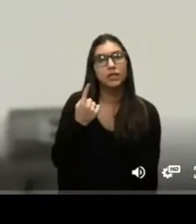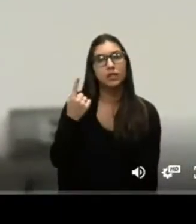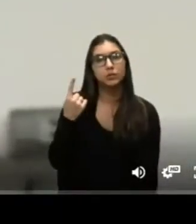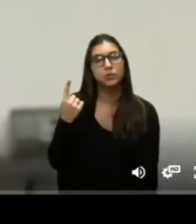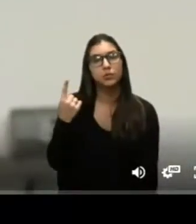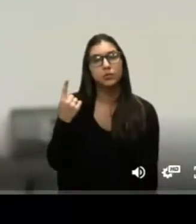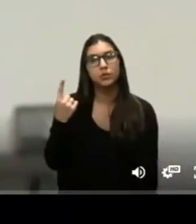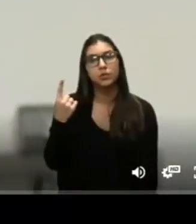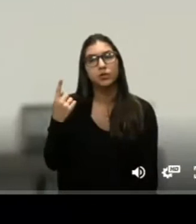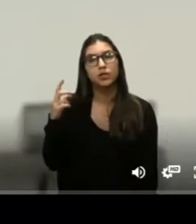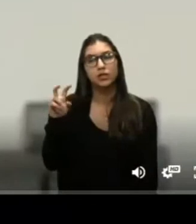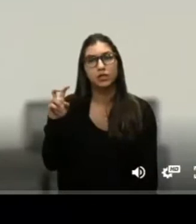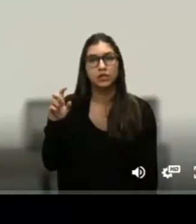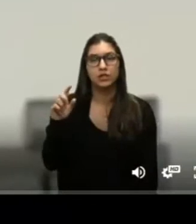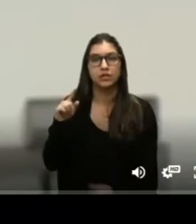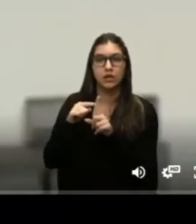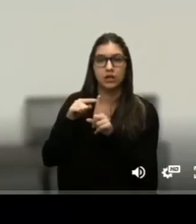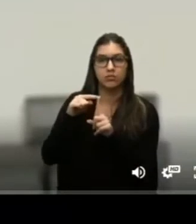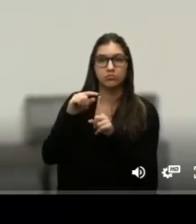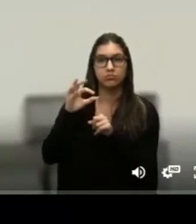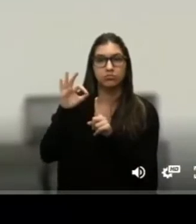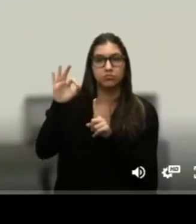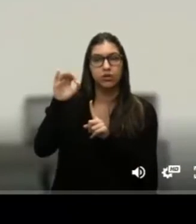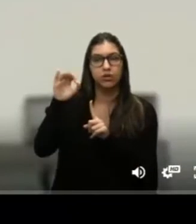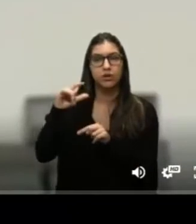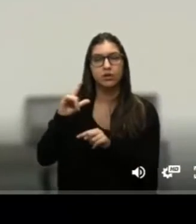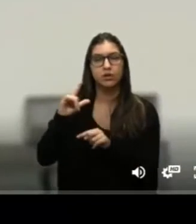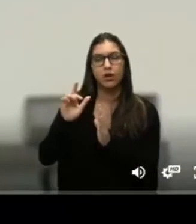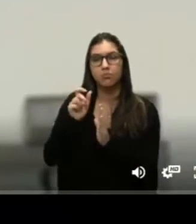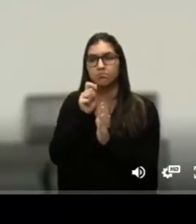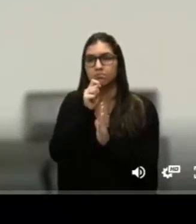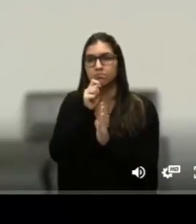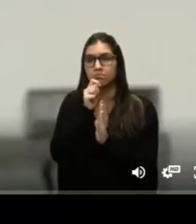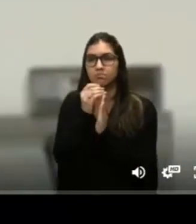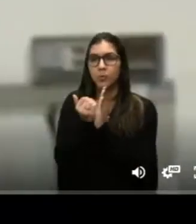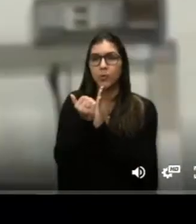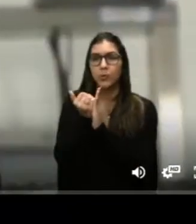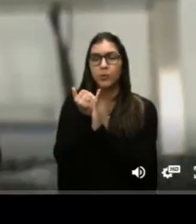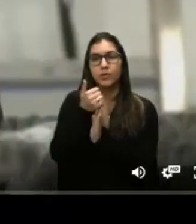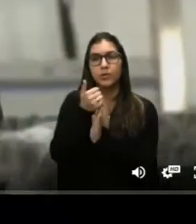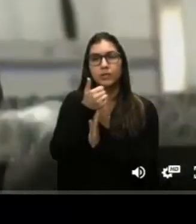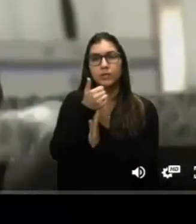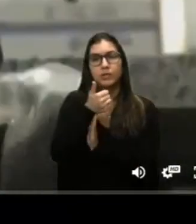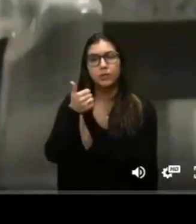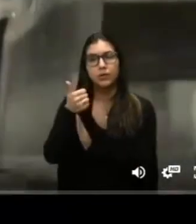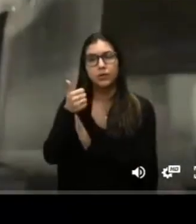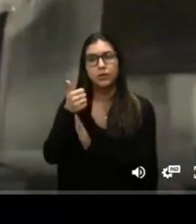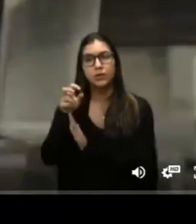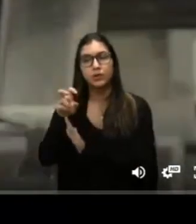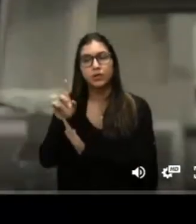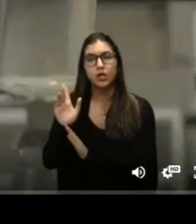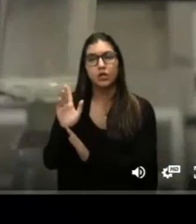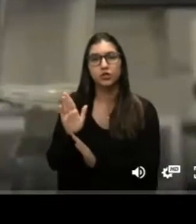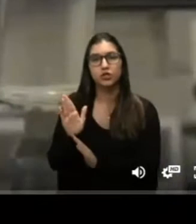graus Celsius. 115, ó. Então, 115 graus Celsius, ela já está.